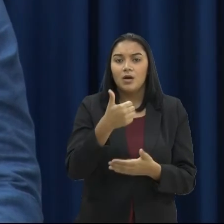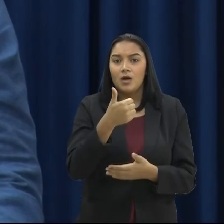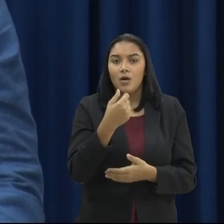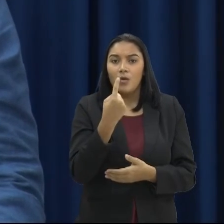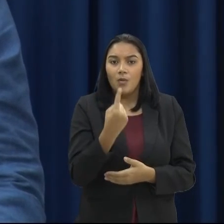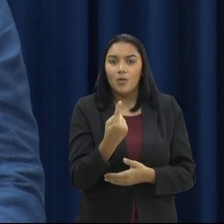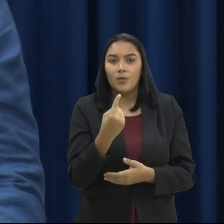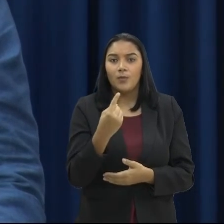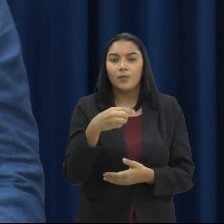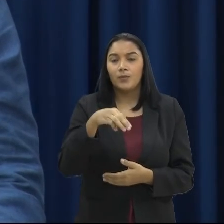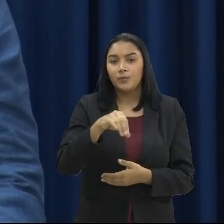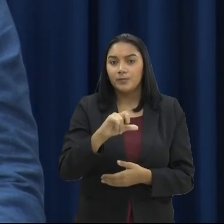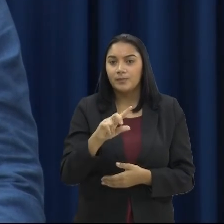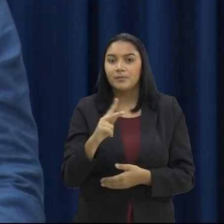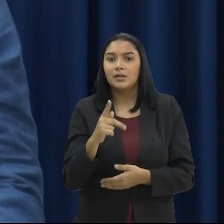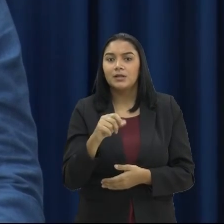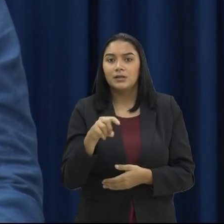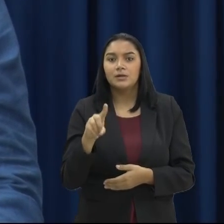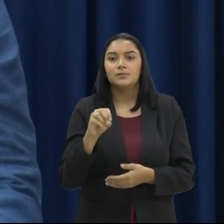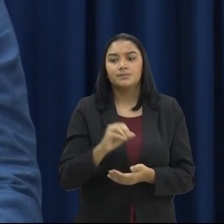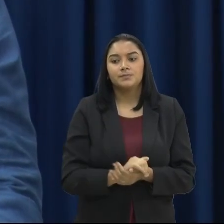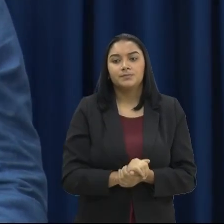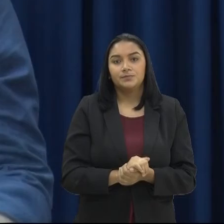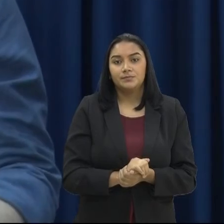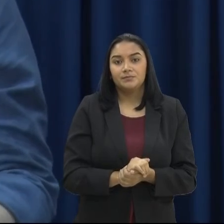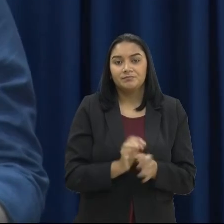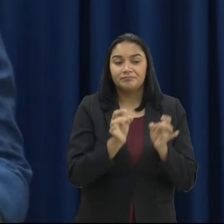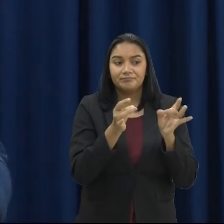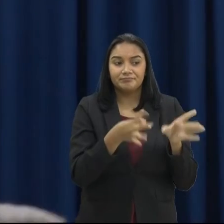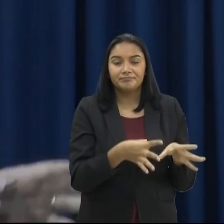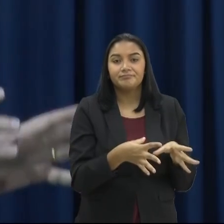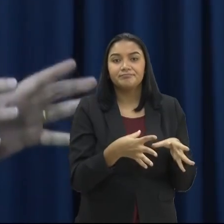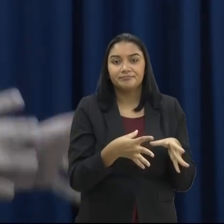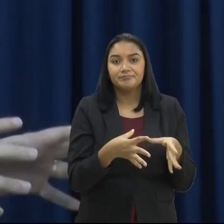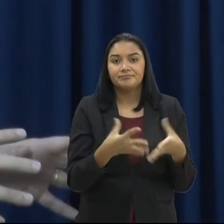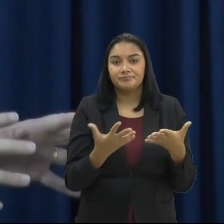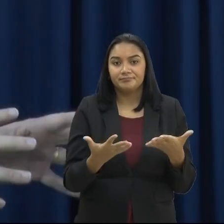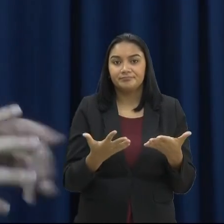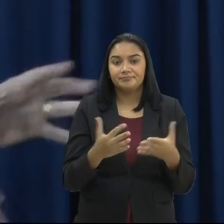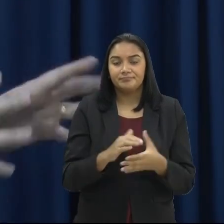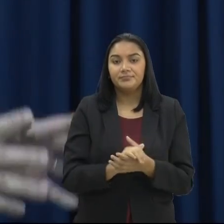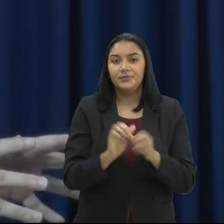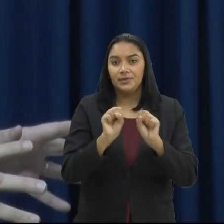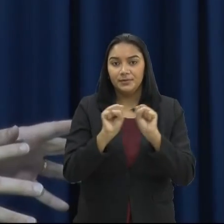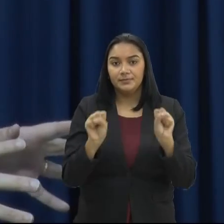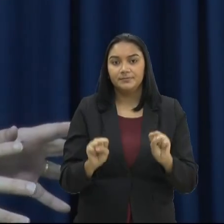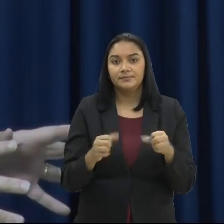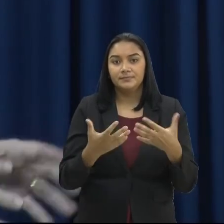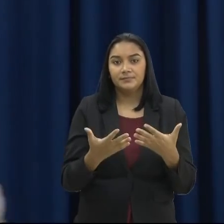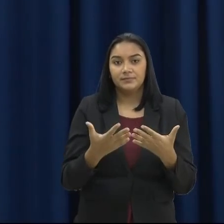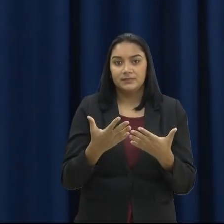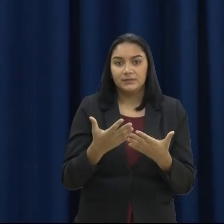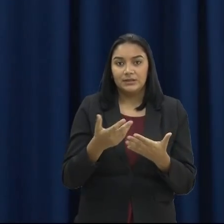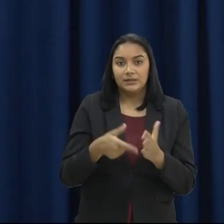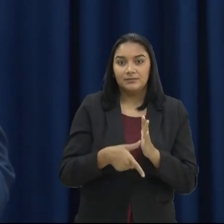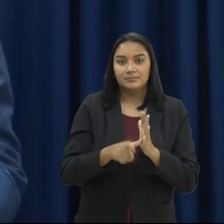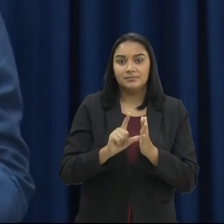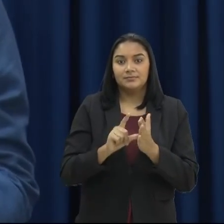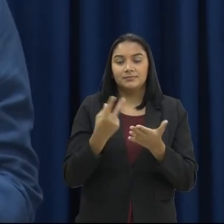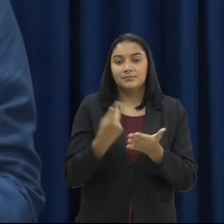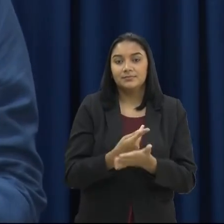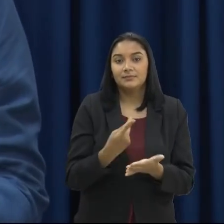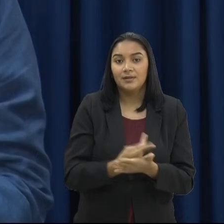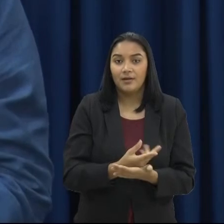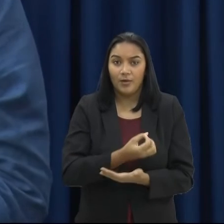1.200.000 passageiros deixaram de usar o sistema. E antes que o Montezuma diga que a gente erra os números, é porque